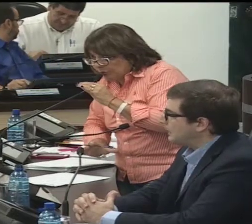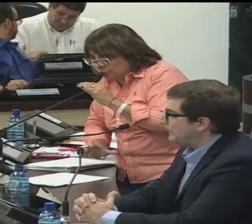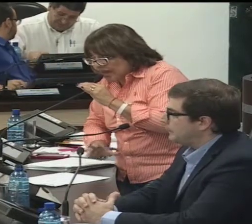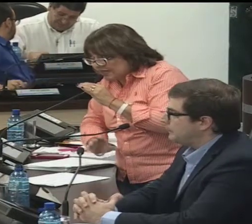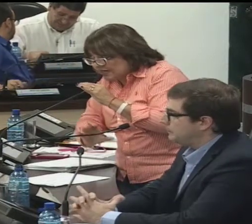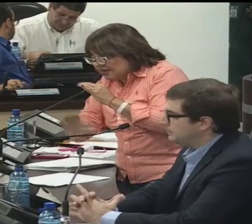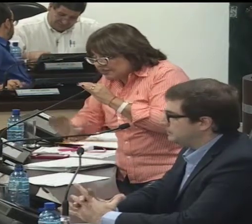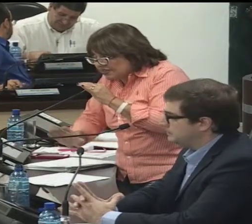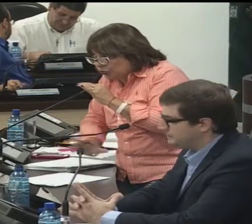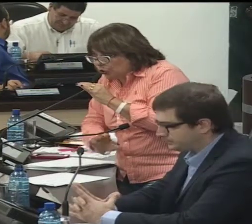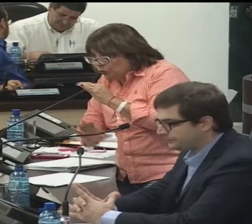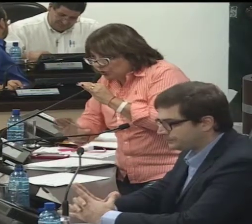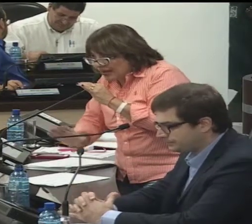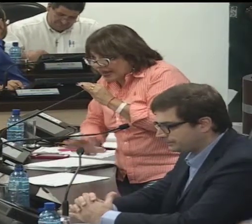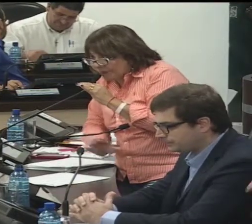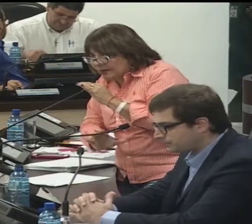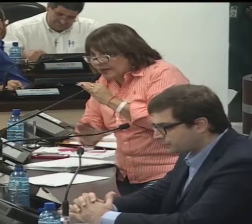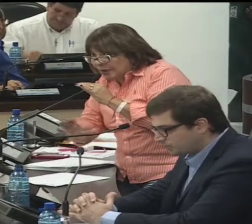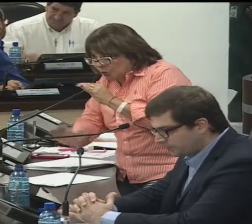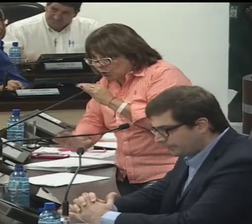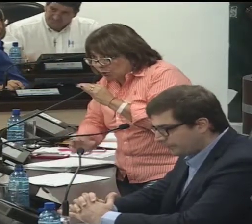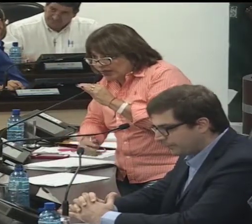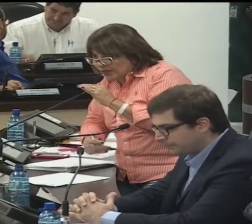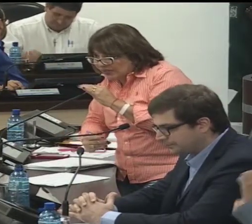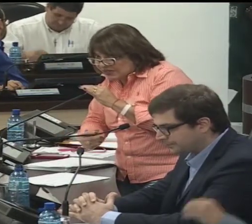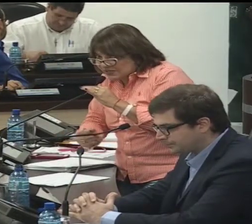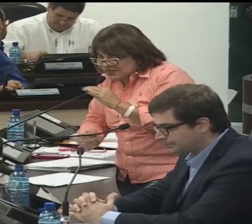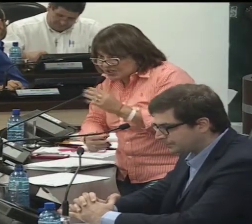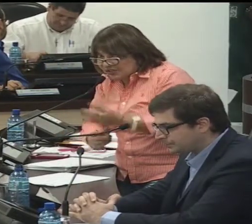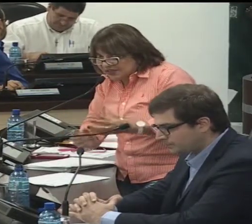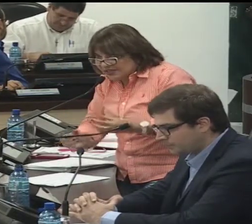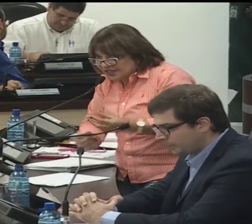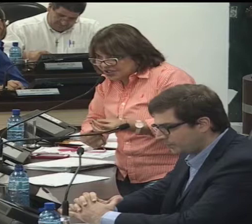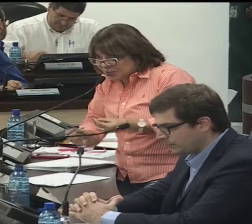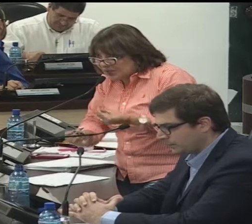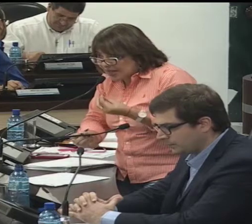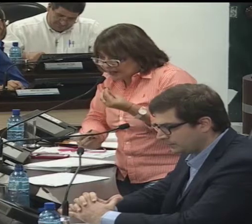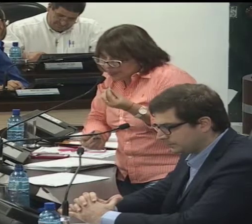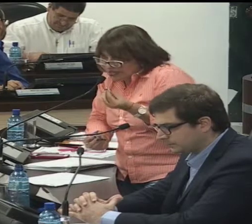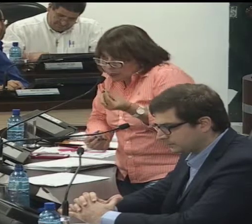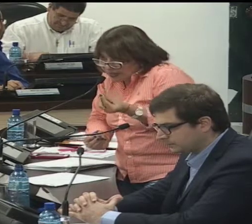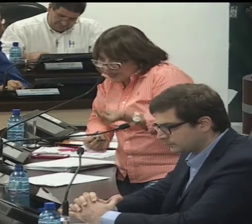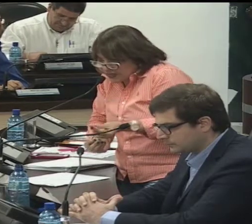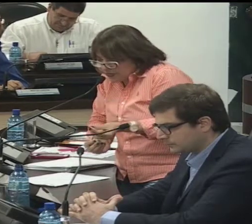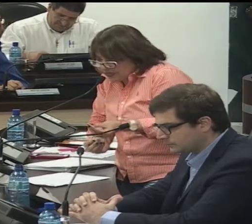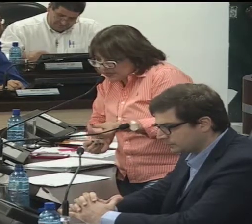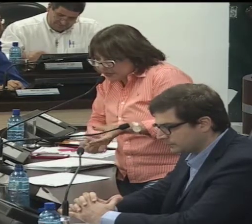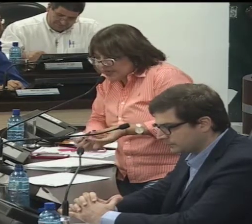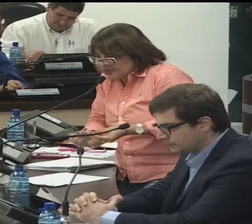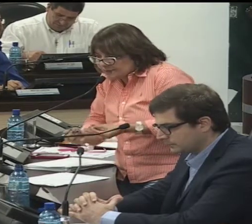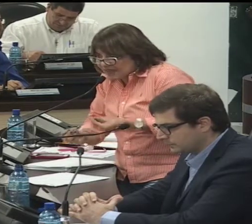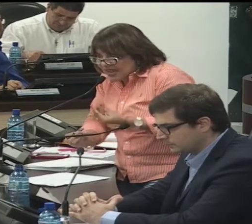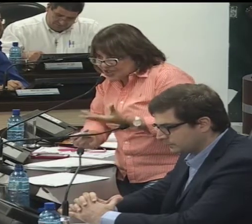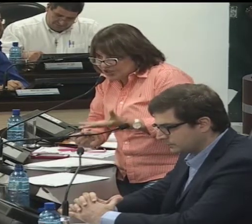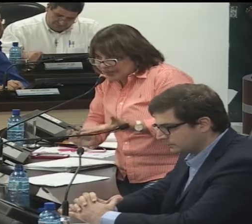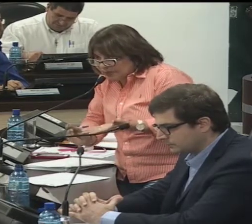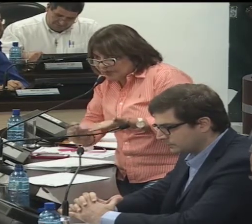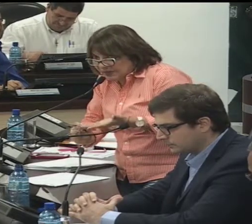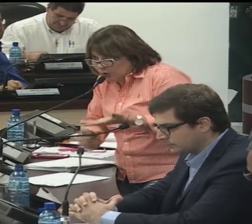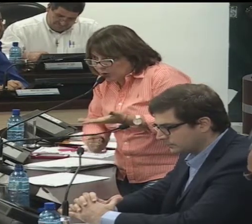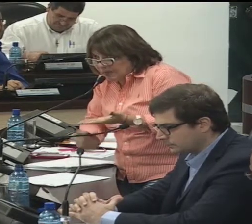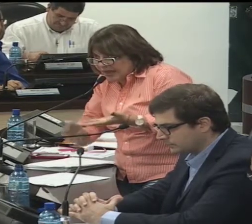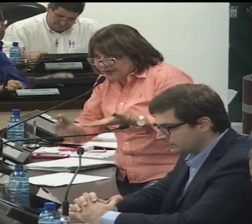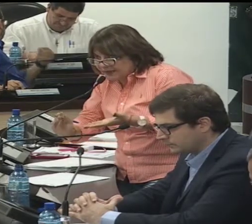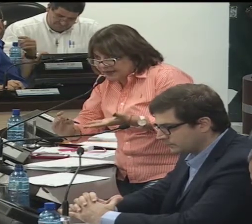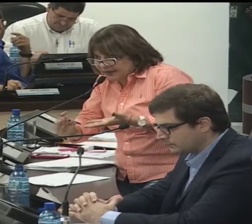problemas pontuais, mas que todo mundo acaba procurando, e às vezes a gente nessa questão de, até mesmo pensando na segurança, a gente acaba